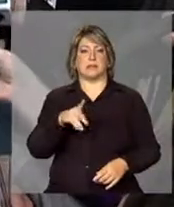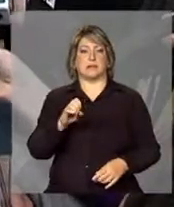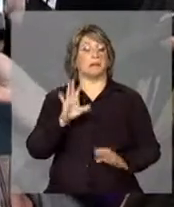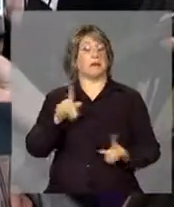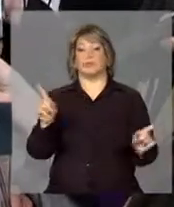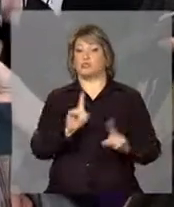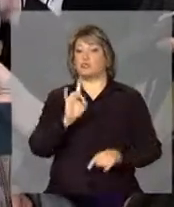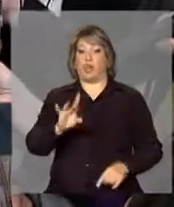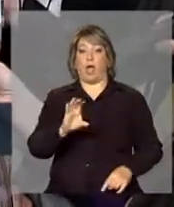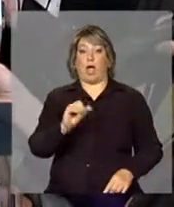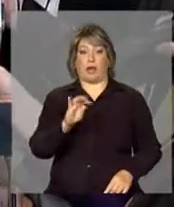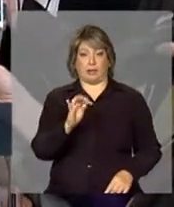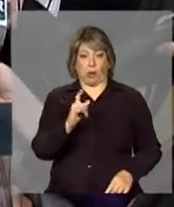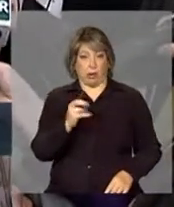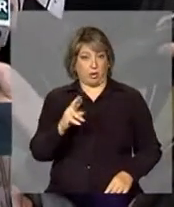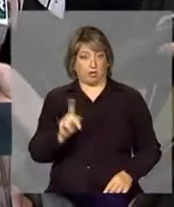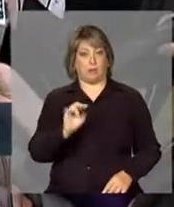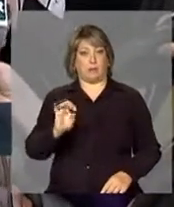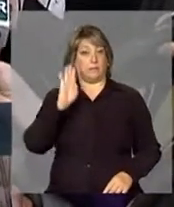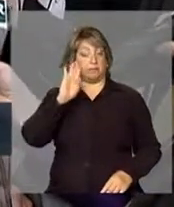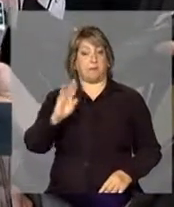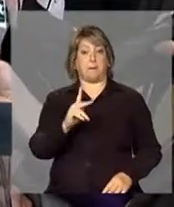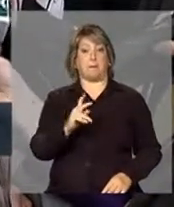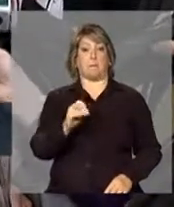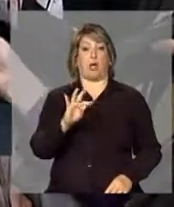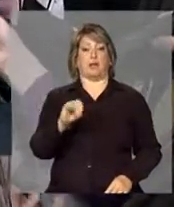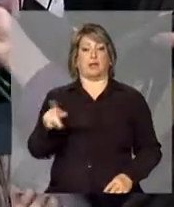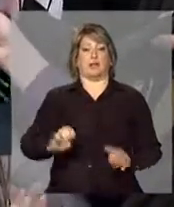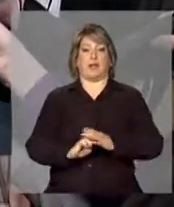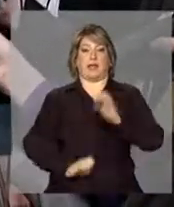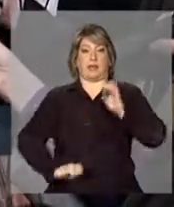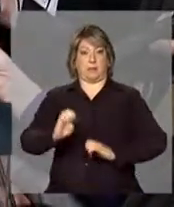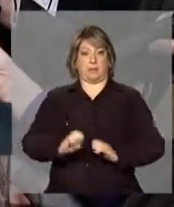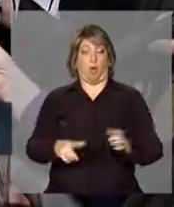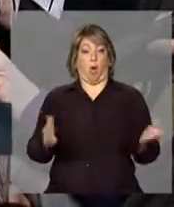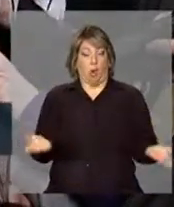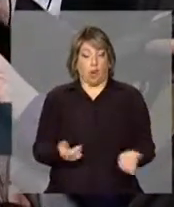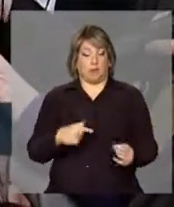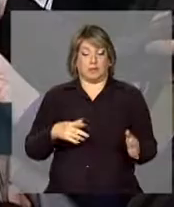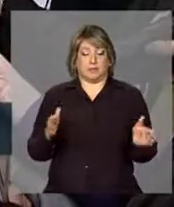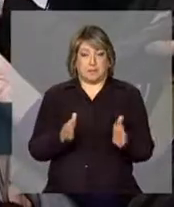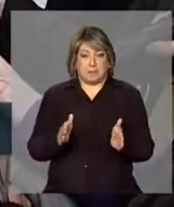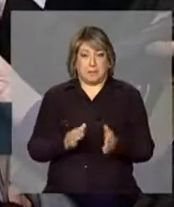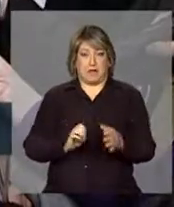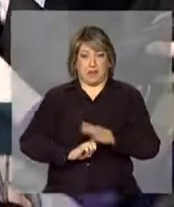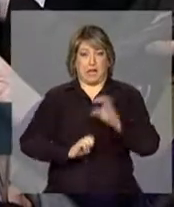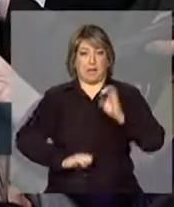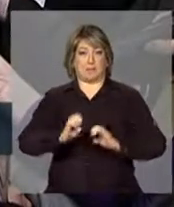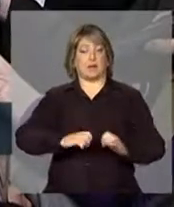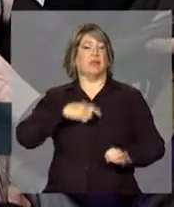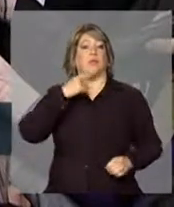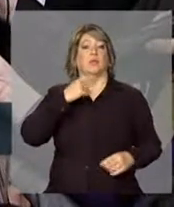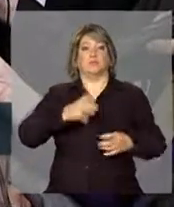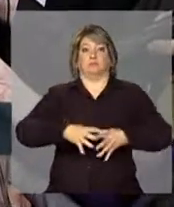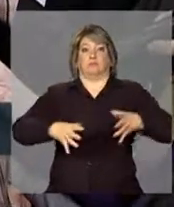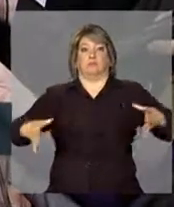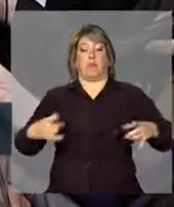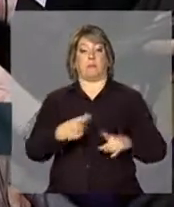empresas. Hoje a pequena empresa está condenada a não crescer, porque quando